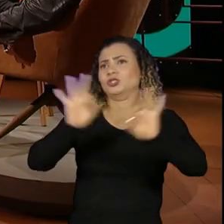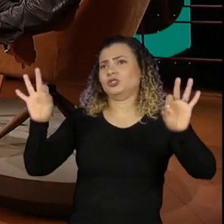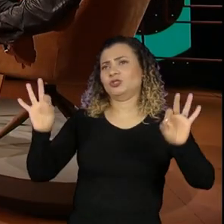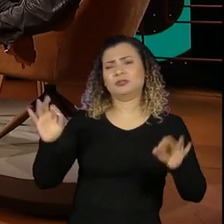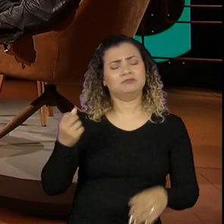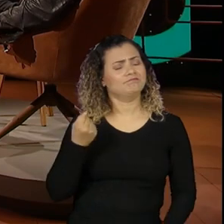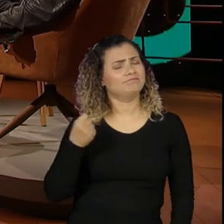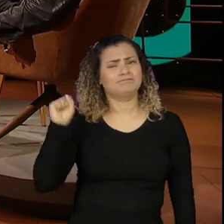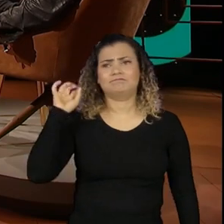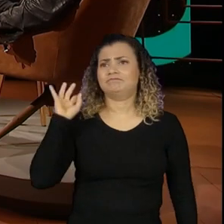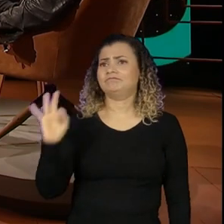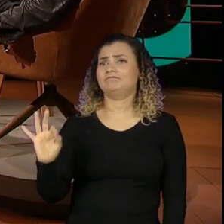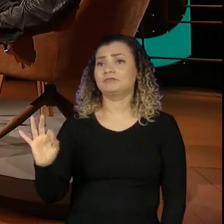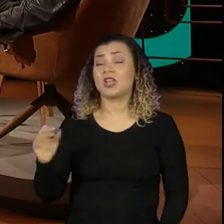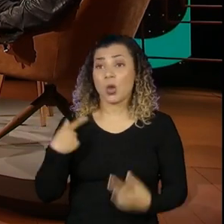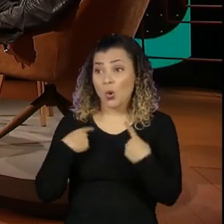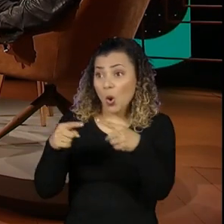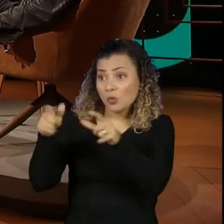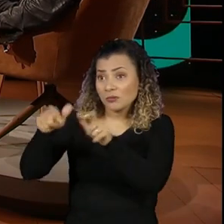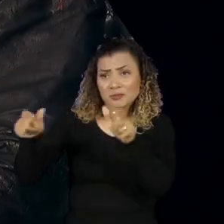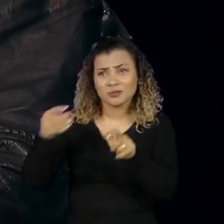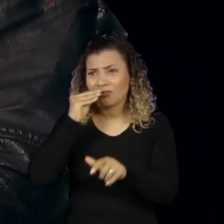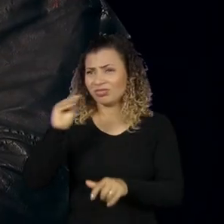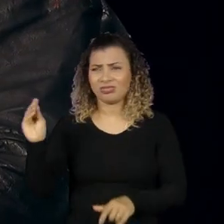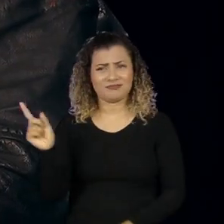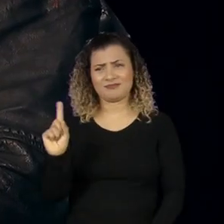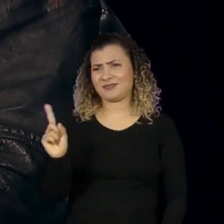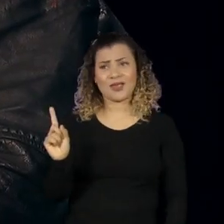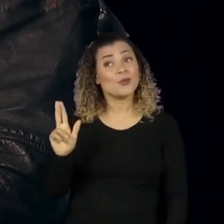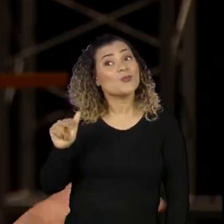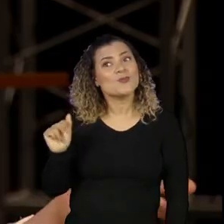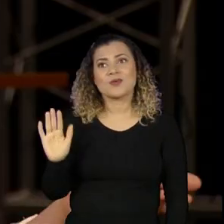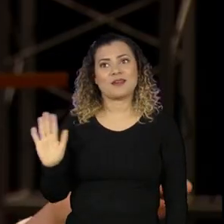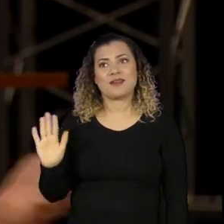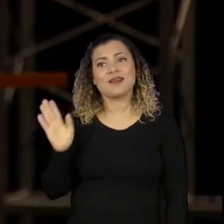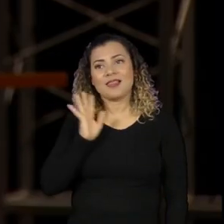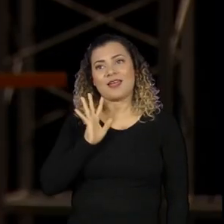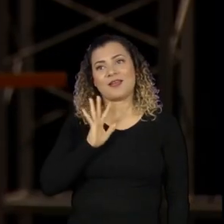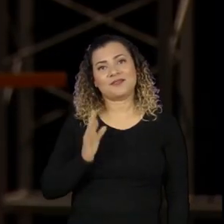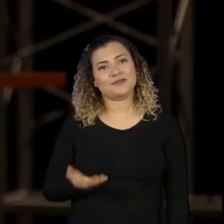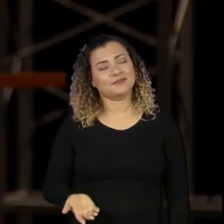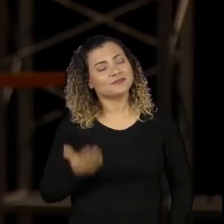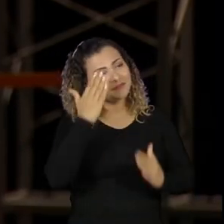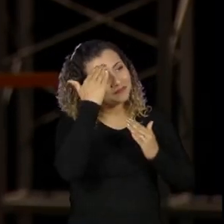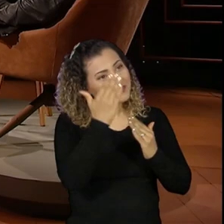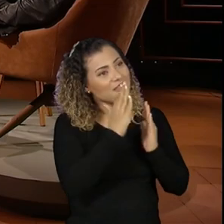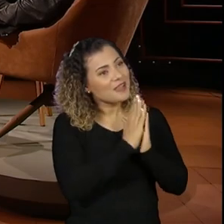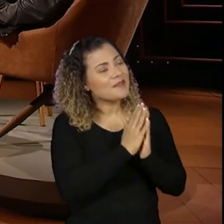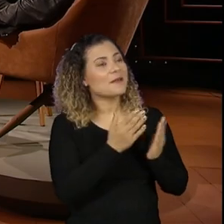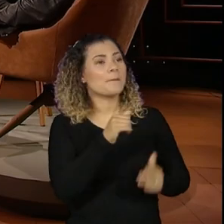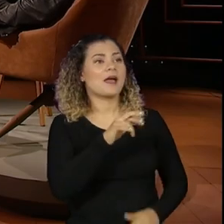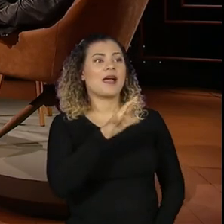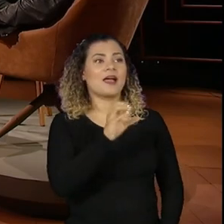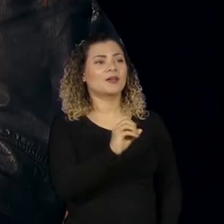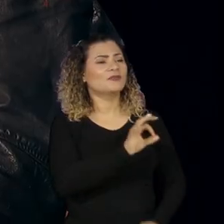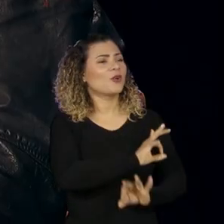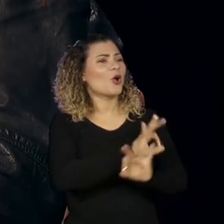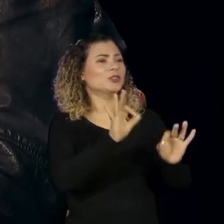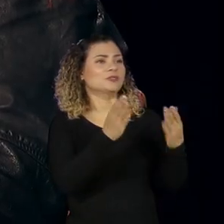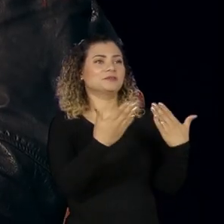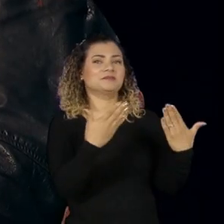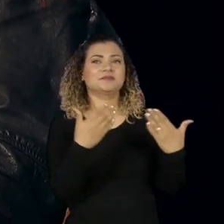Problema, não tem nada contra o público, né? Pelo contrário. Acho bacana. Obrigada, Mário. Obrigado a vocês. Foi vocês.